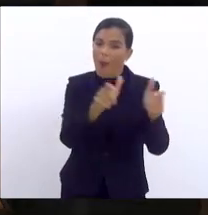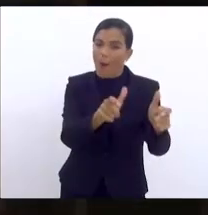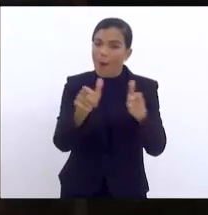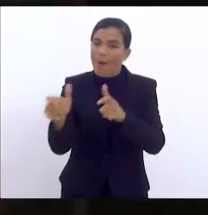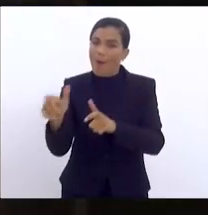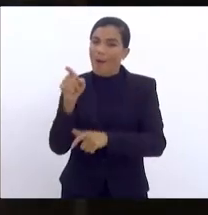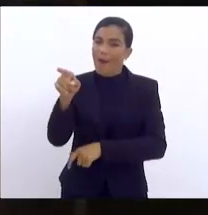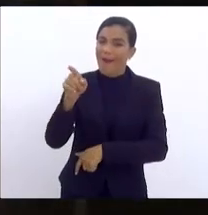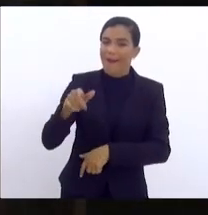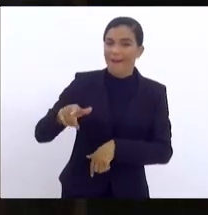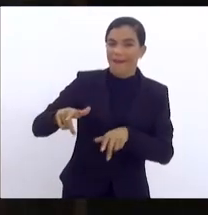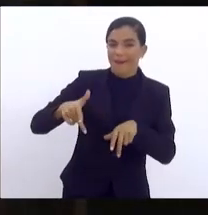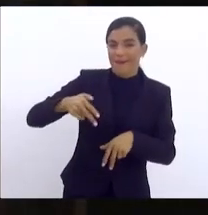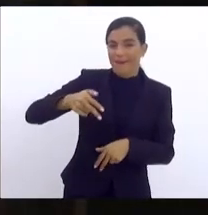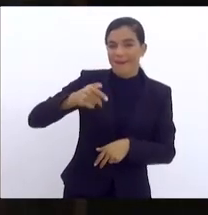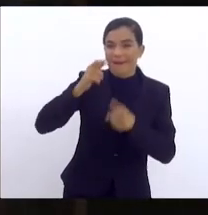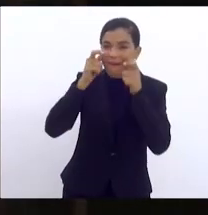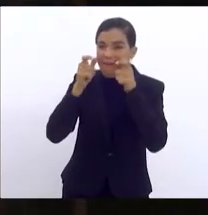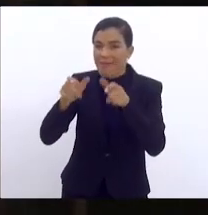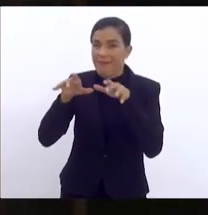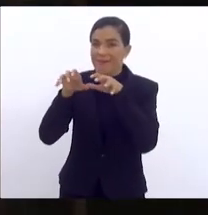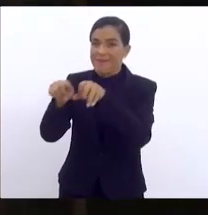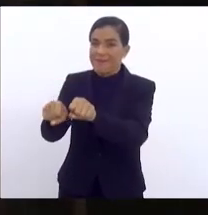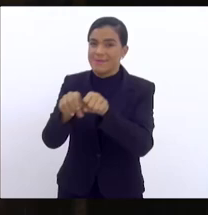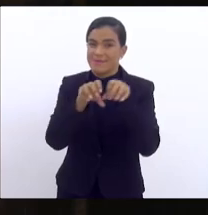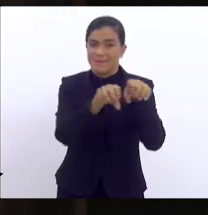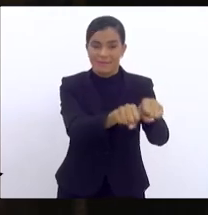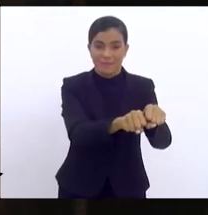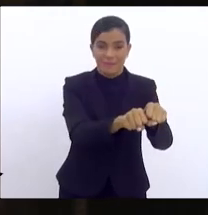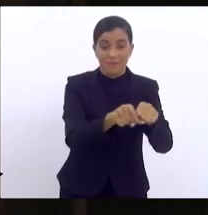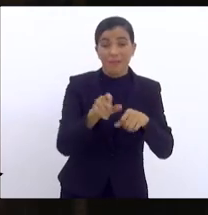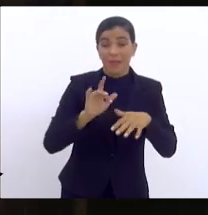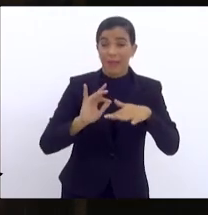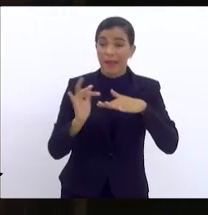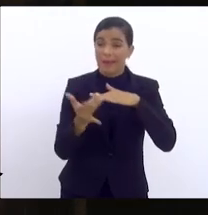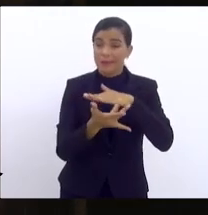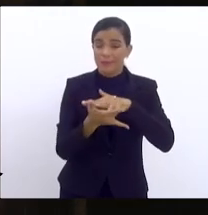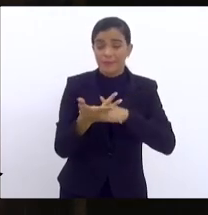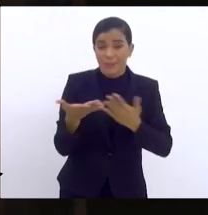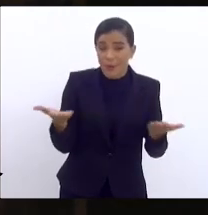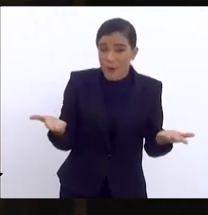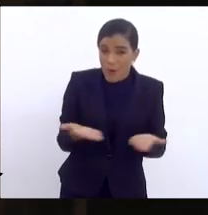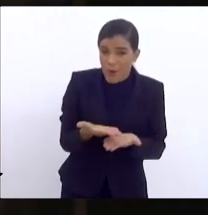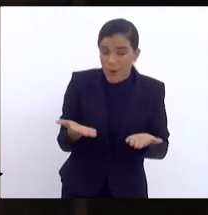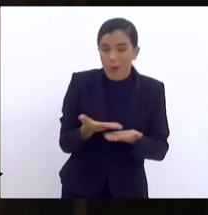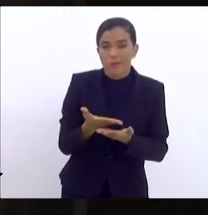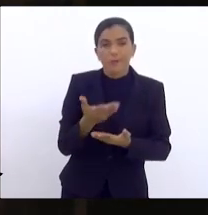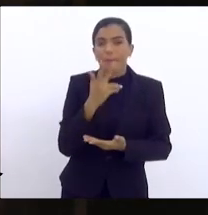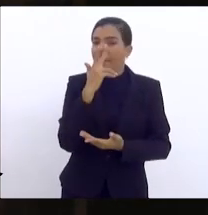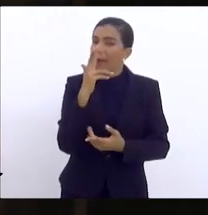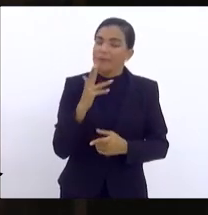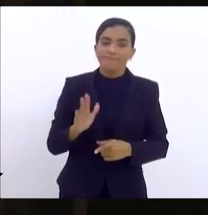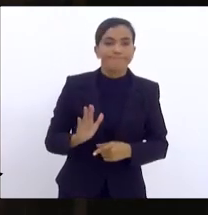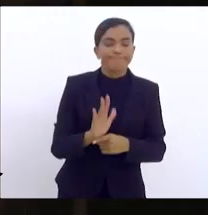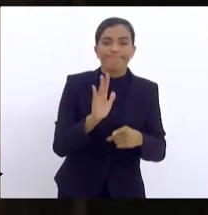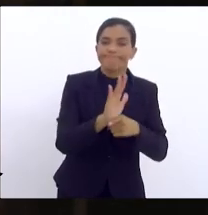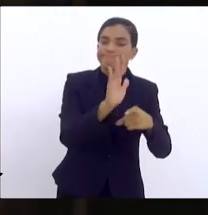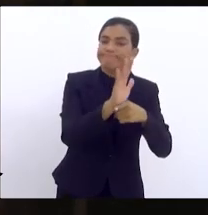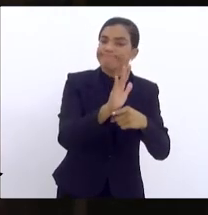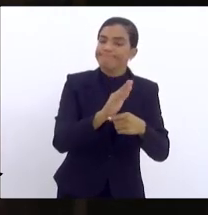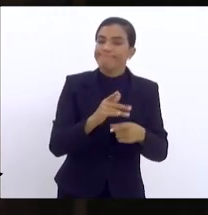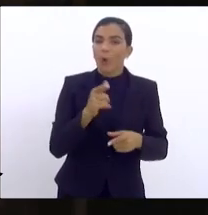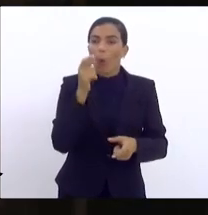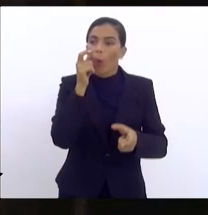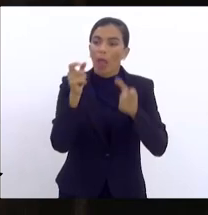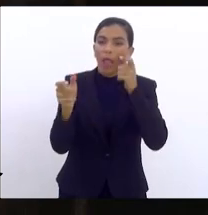e como já foi dito aqui as redes sociais hoje corroboram muitas das vezes com os